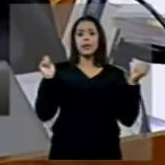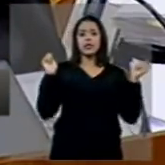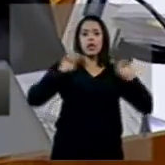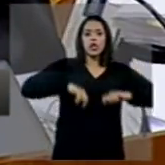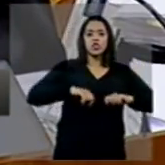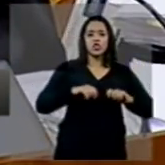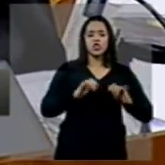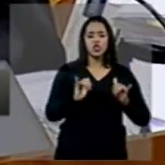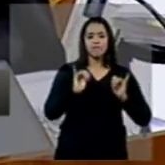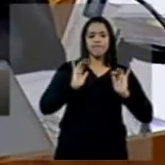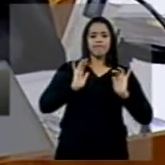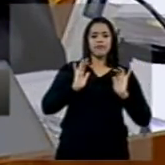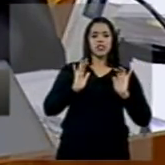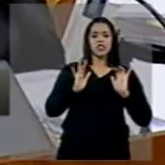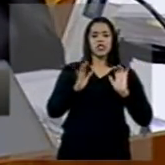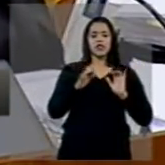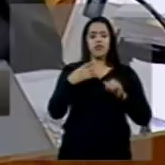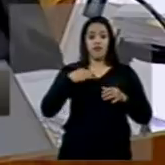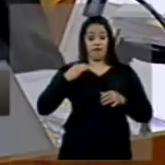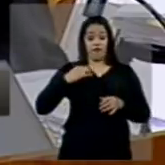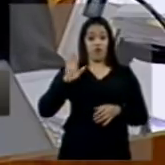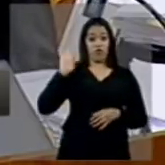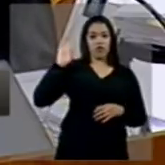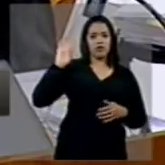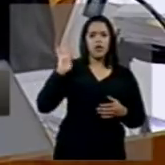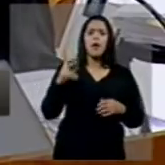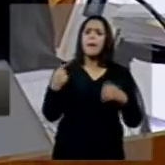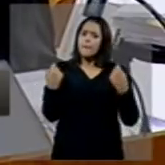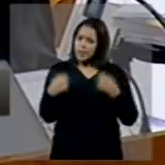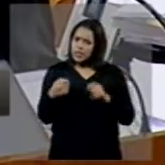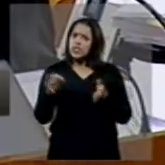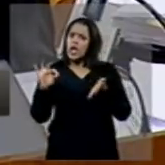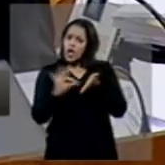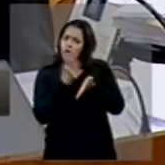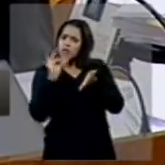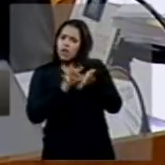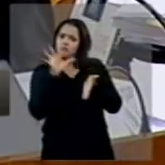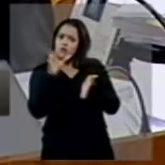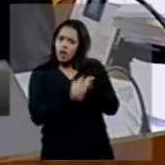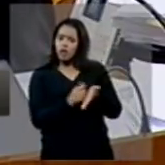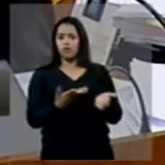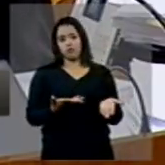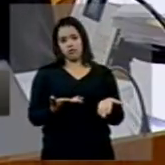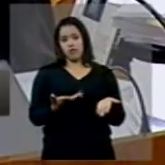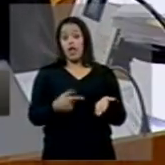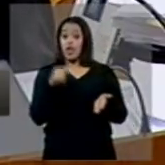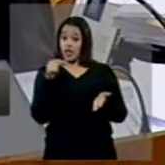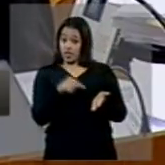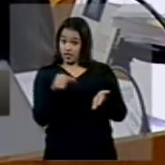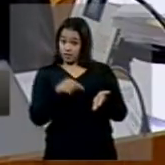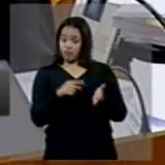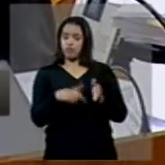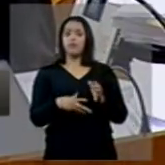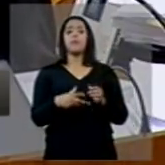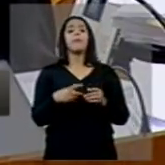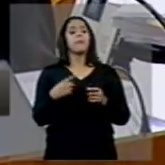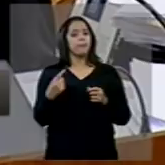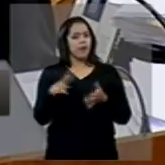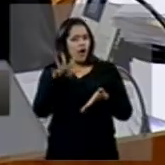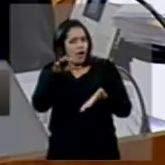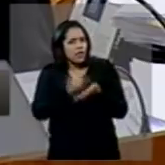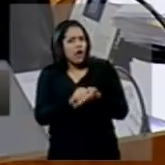eleitoral passiva, ser votado, ele precisa de alistamento eleitoral. Então, esse requisito